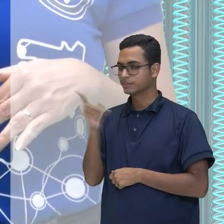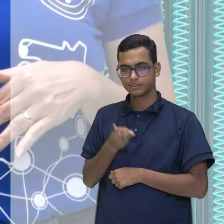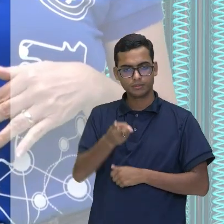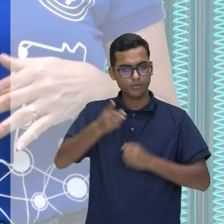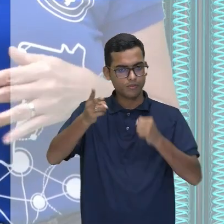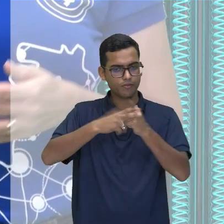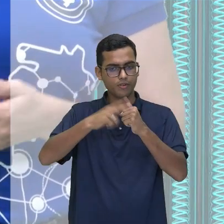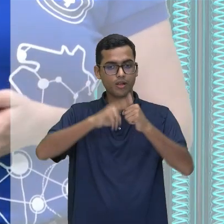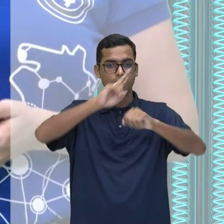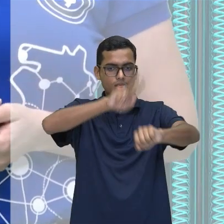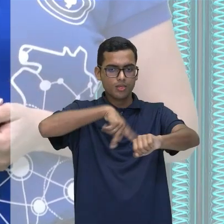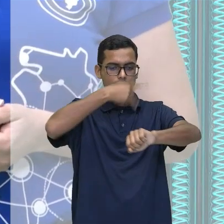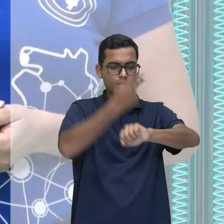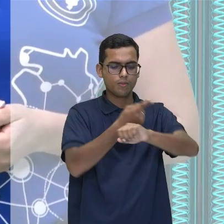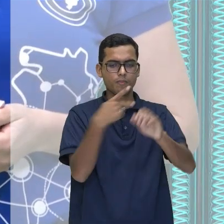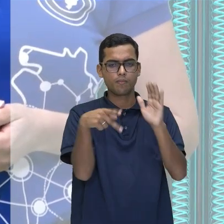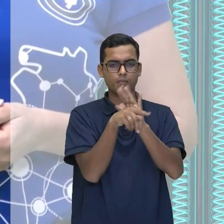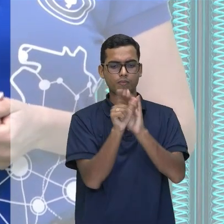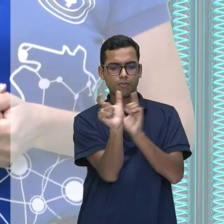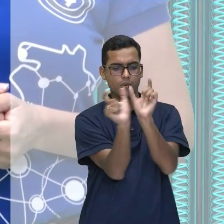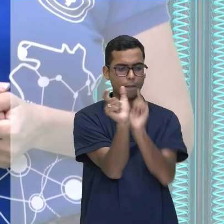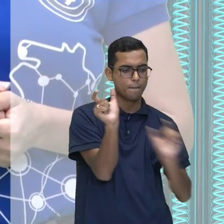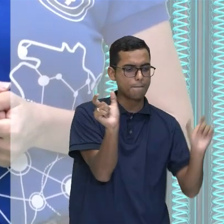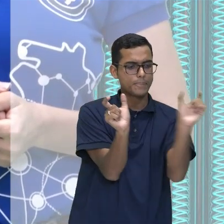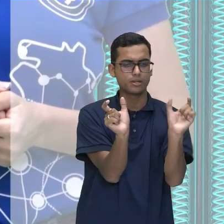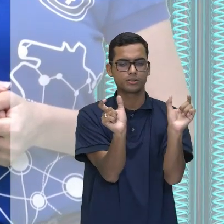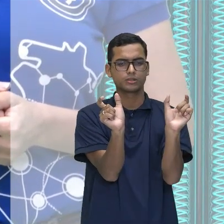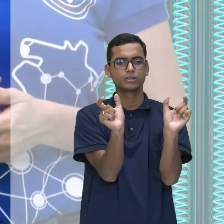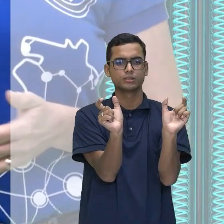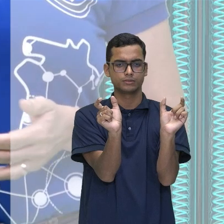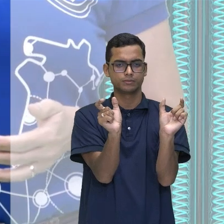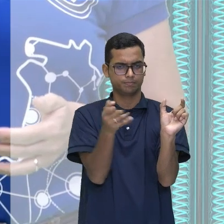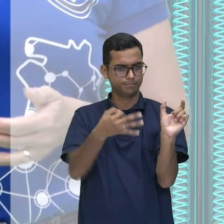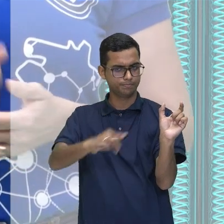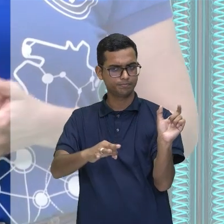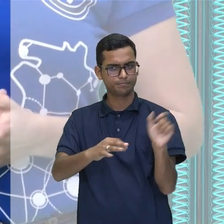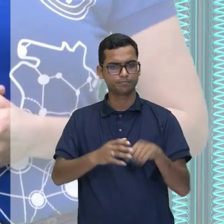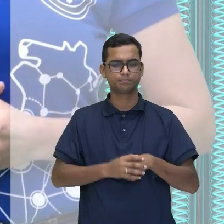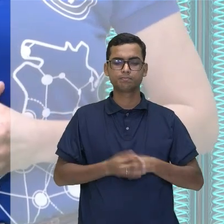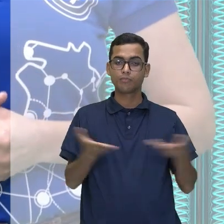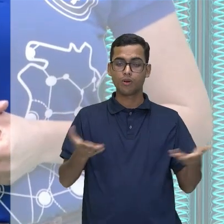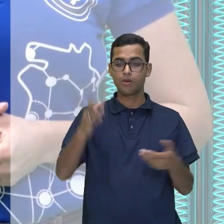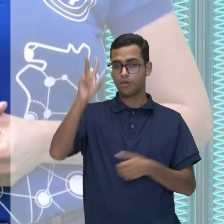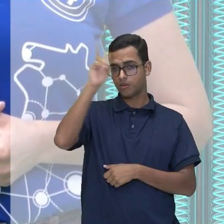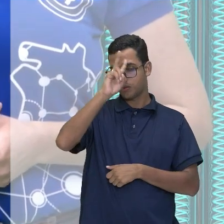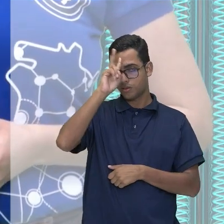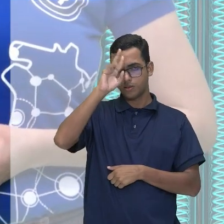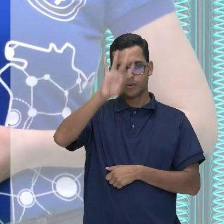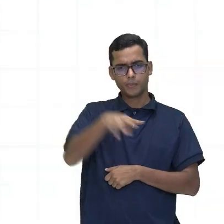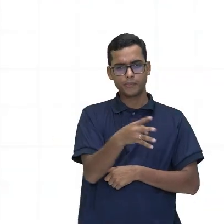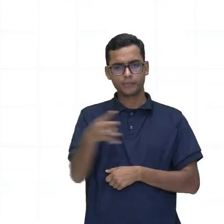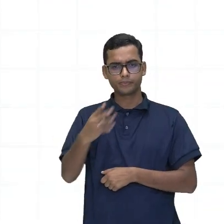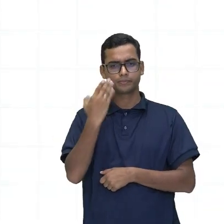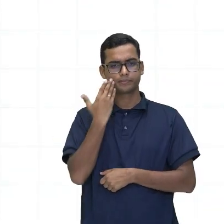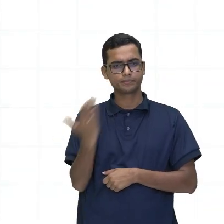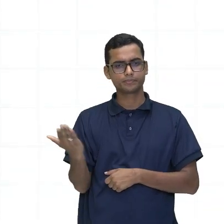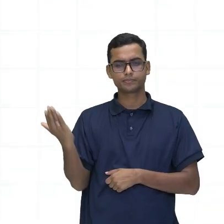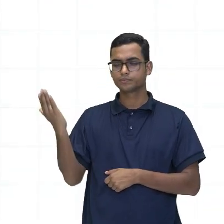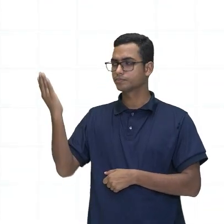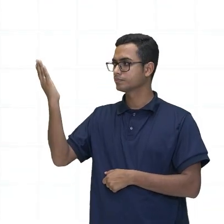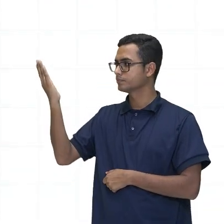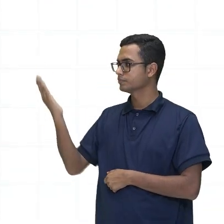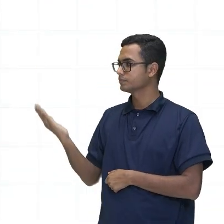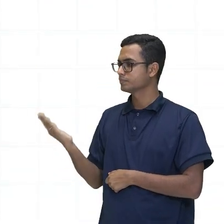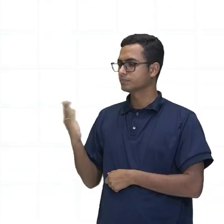verbo, depois do verbo principal. Alright? Vamos relembrar então a nossa tabelinha, né, para ver os